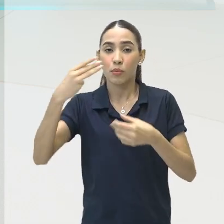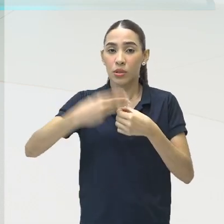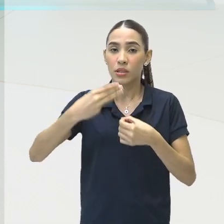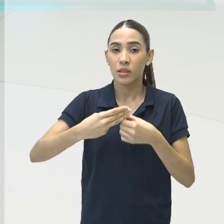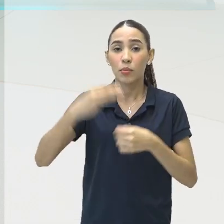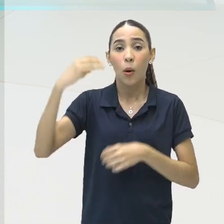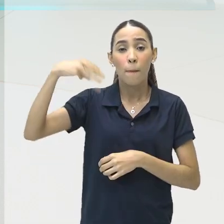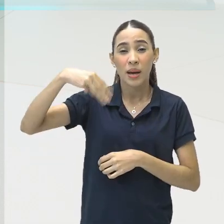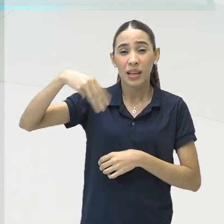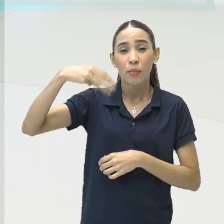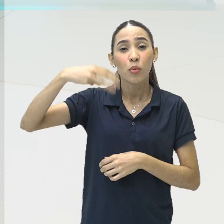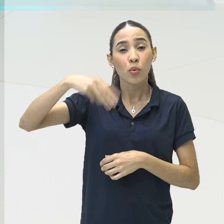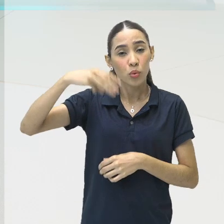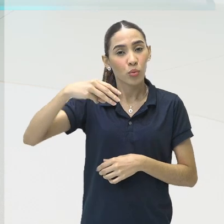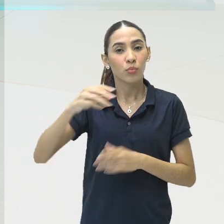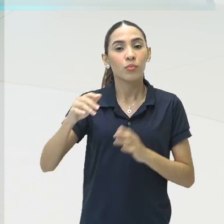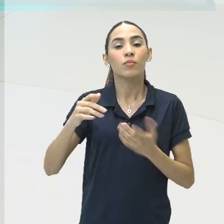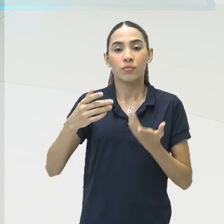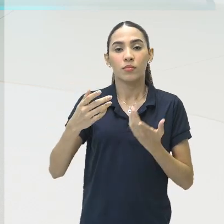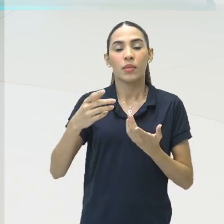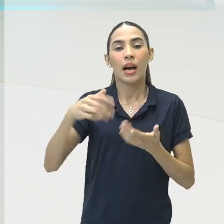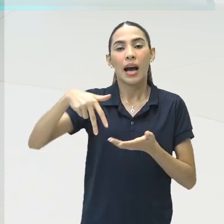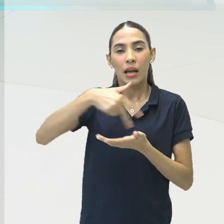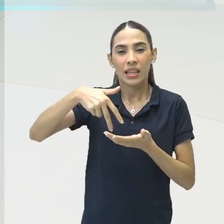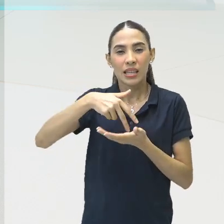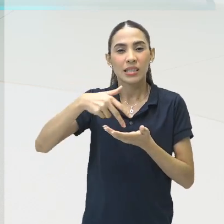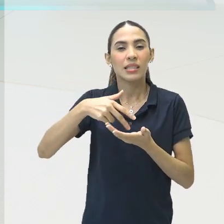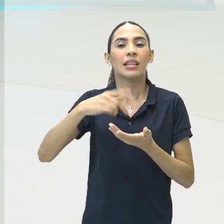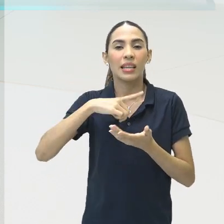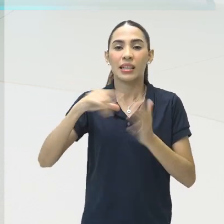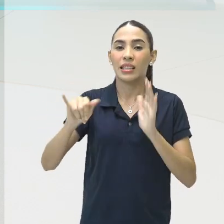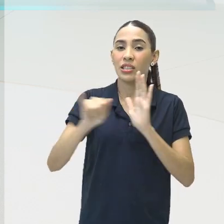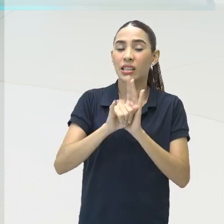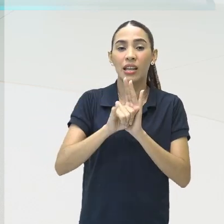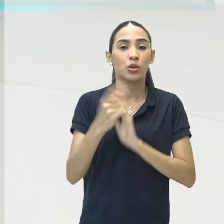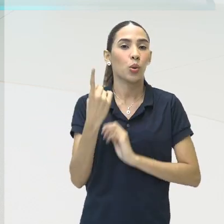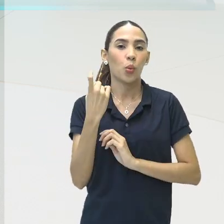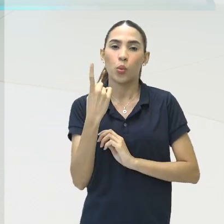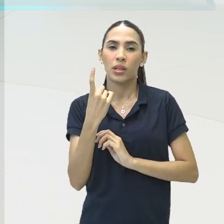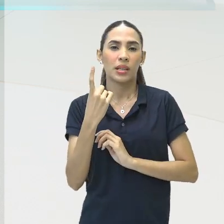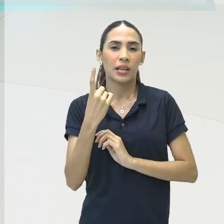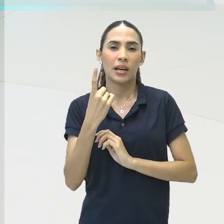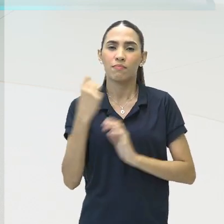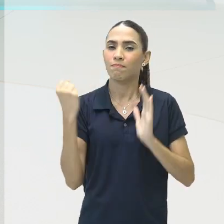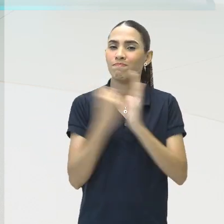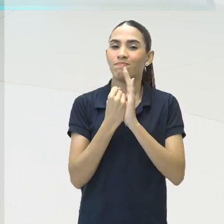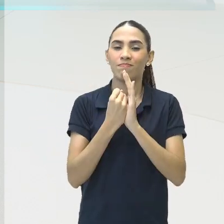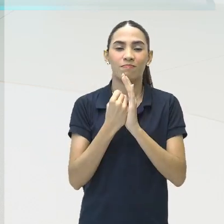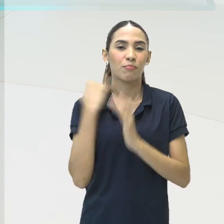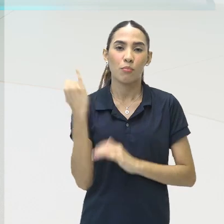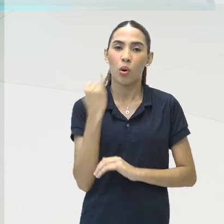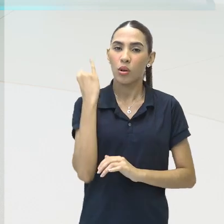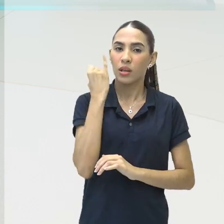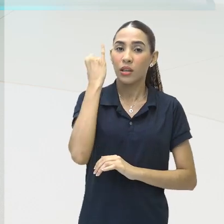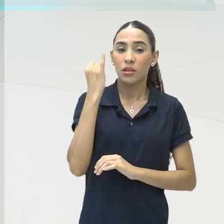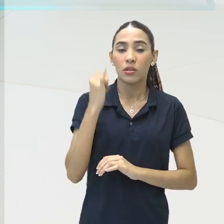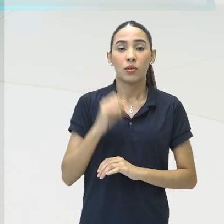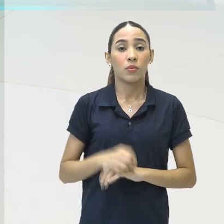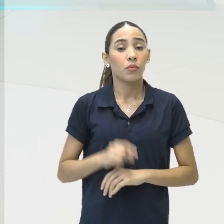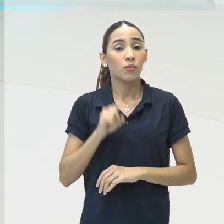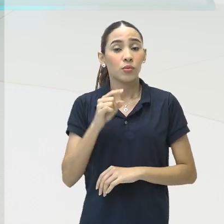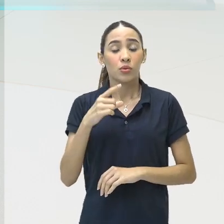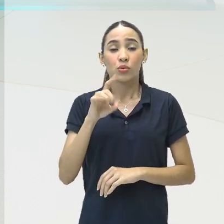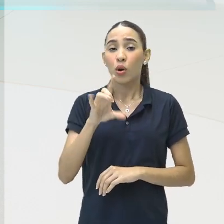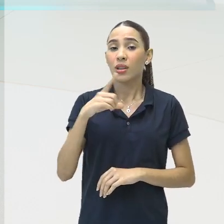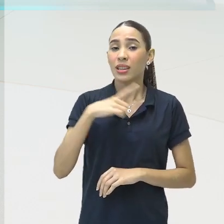própria, certo? Uma identidade única. Você só vê coisas, né, elementos na ciranda de Manacapuru, né,